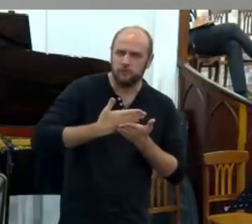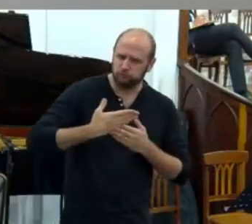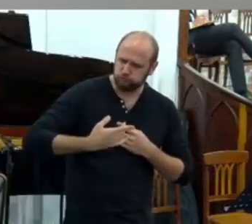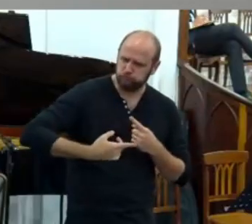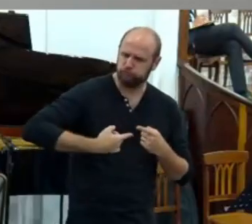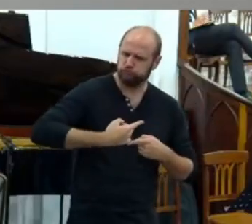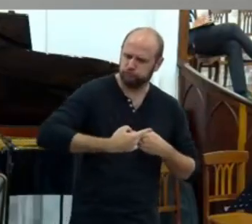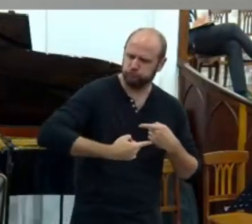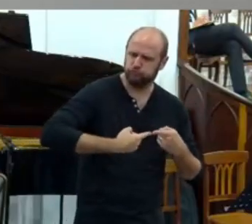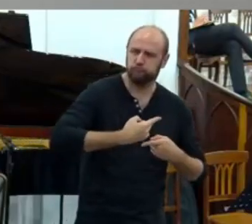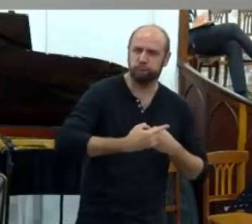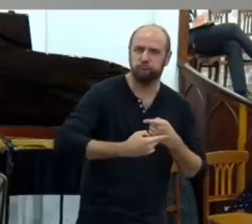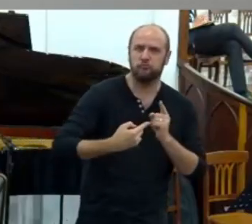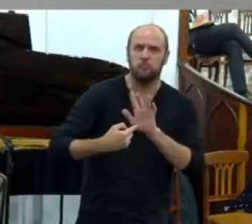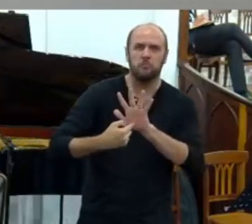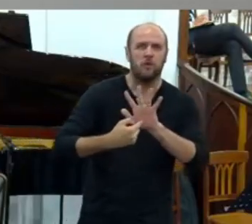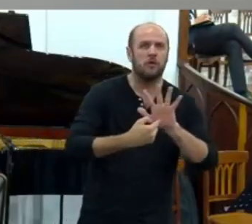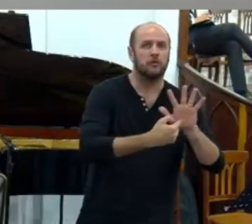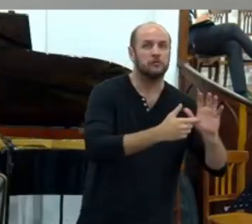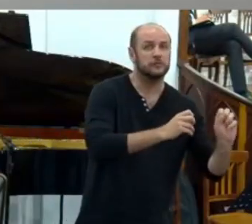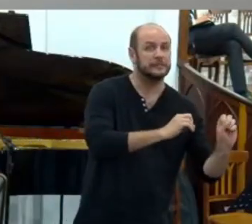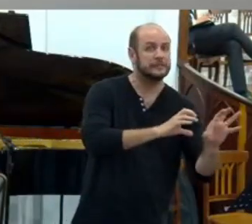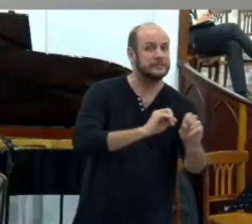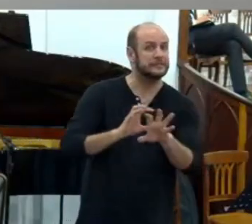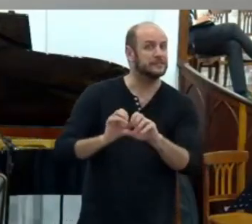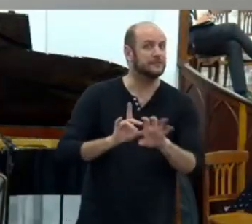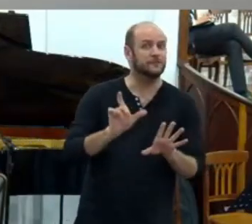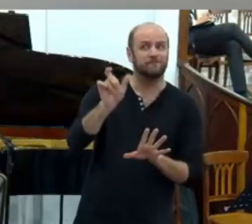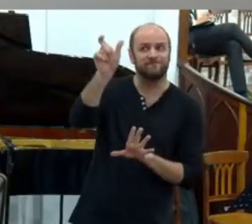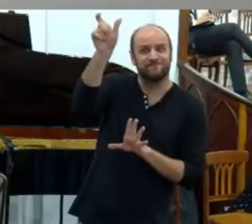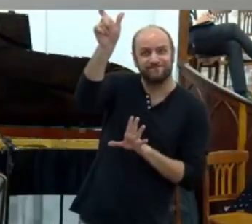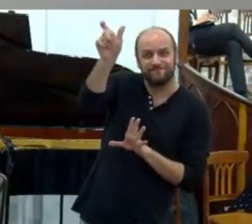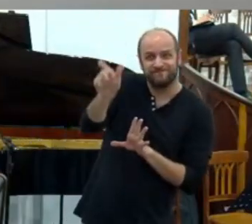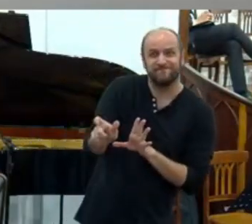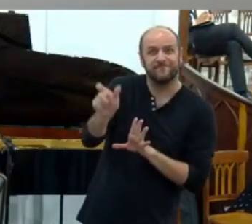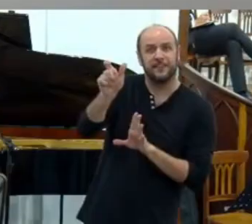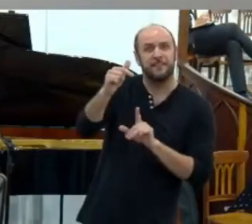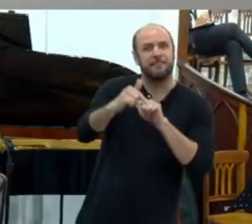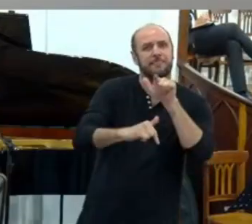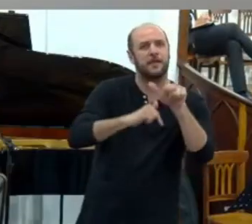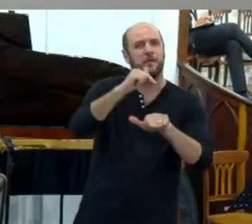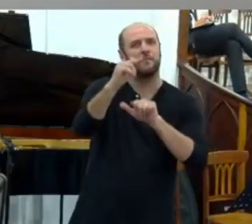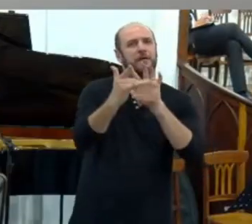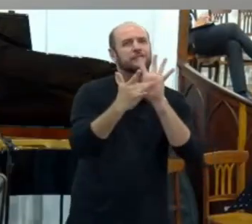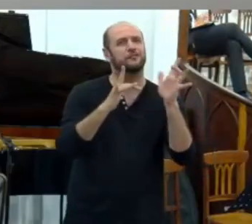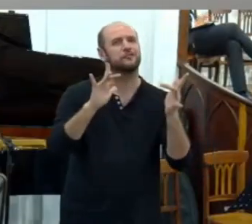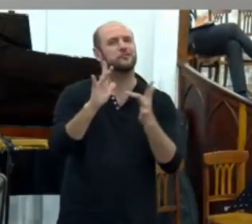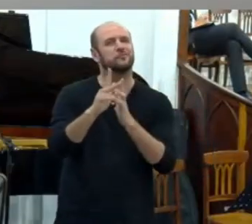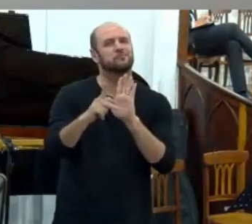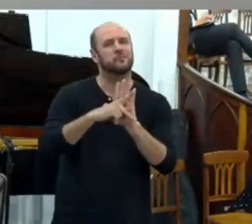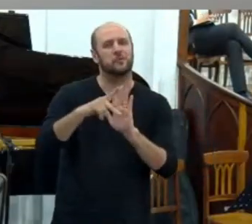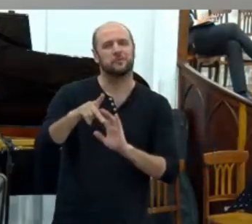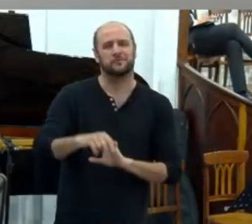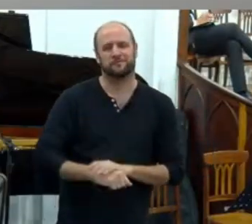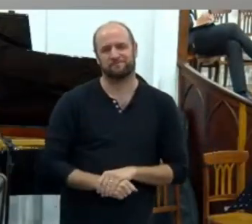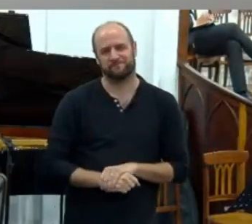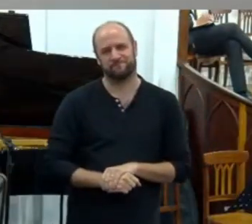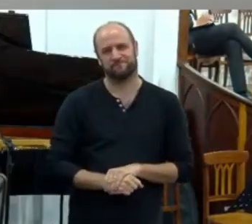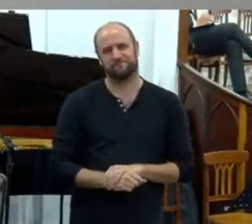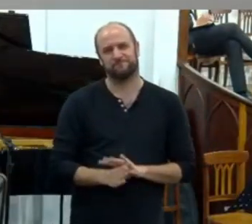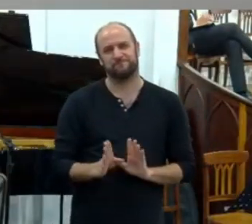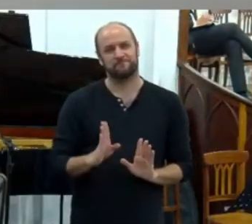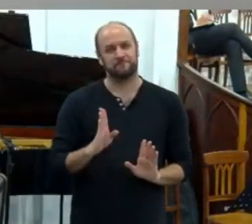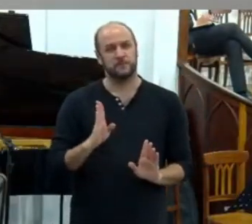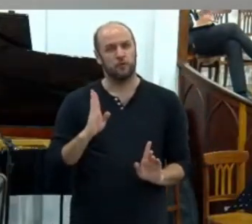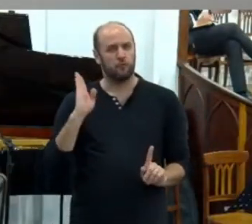diante deles o ensino a respeito da pessoa e da obra de Cristo. O ponto